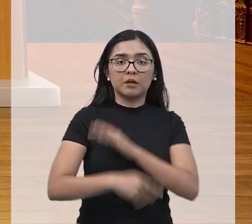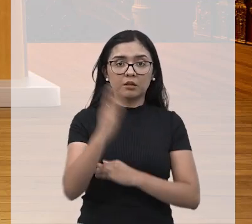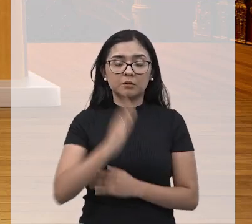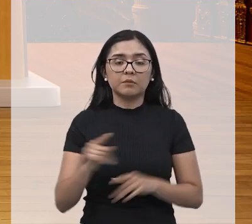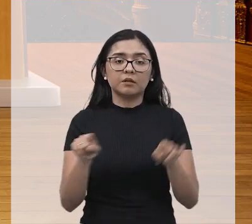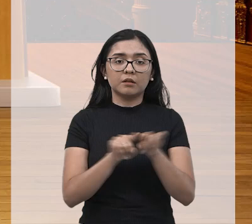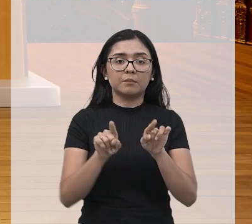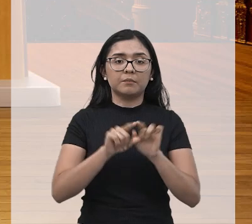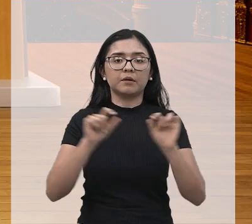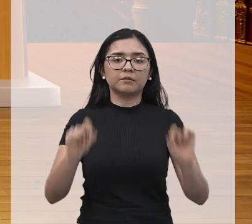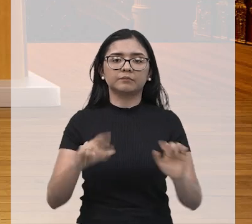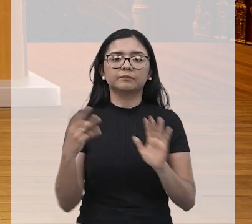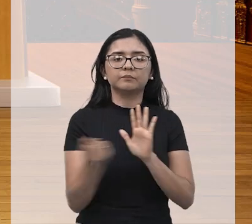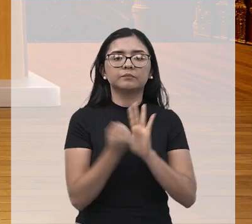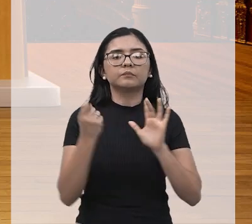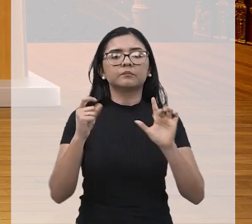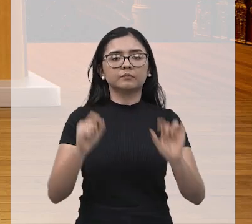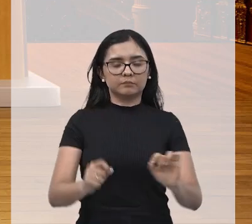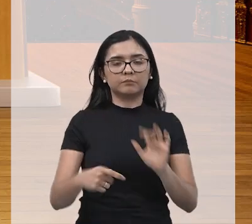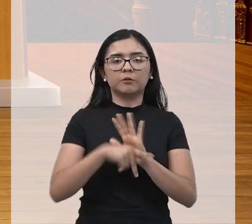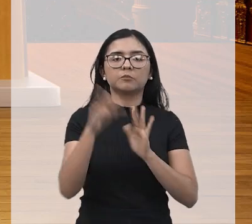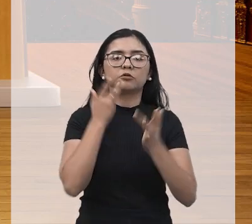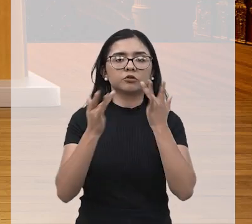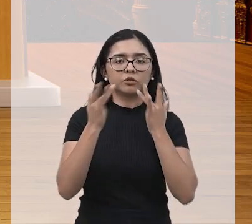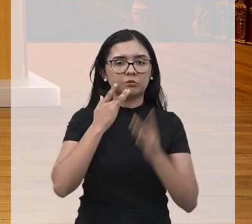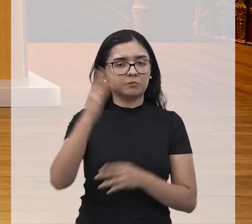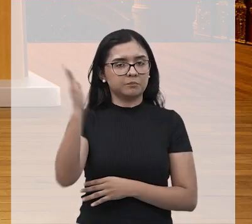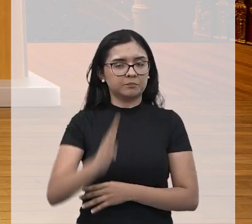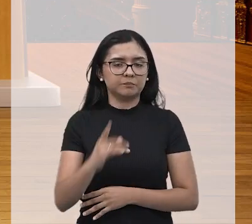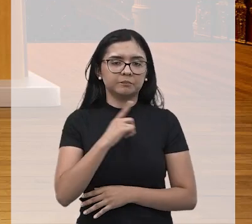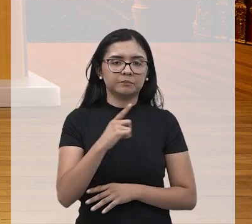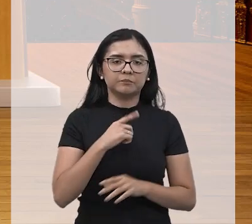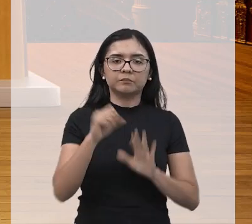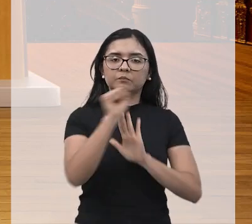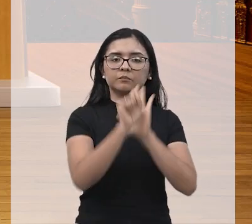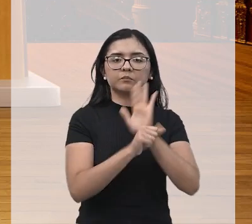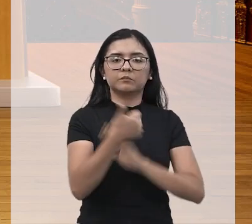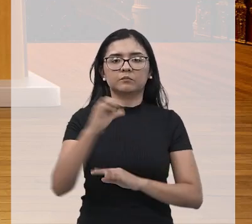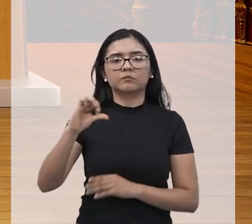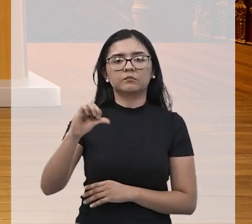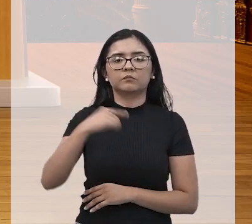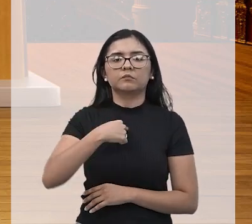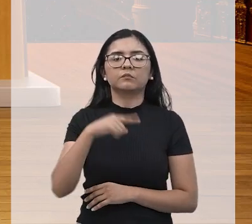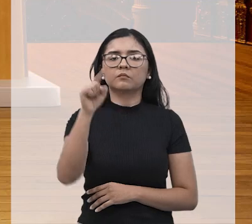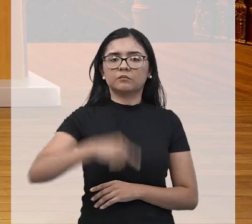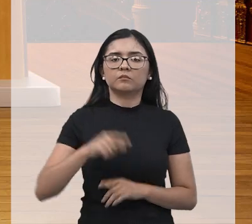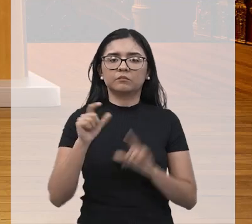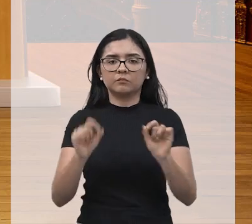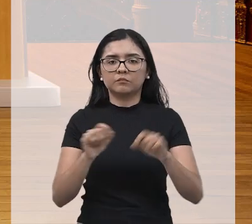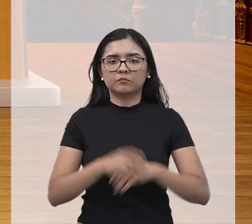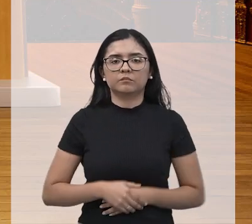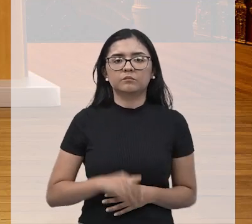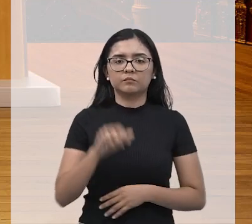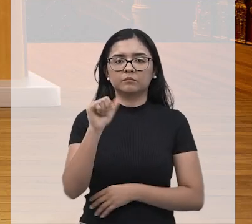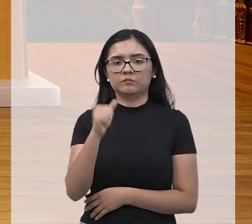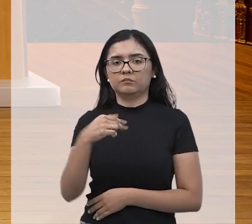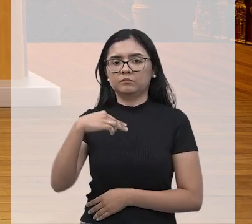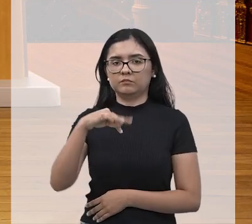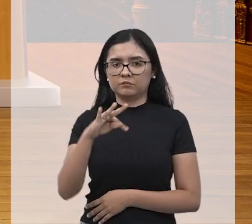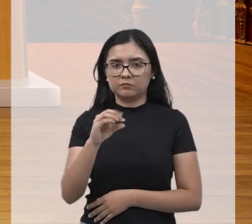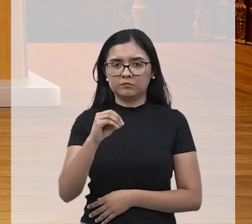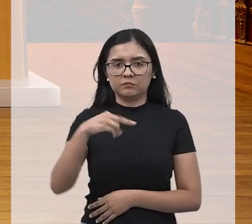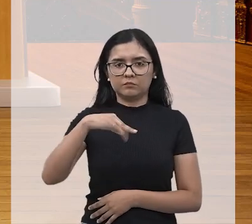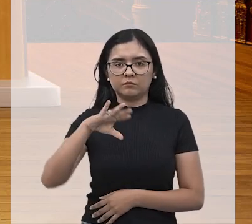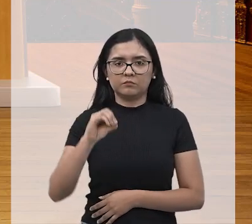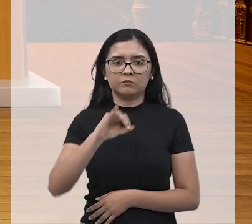obra marcante para o teatro brasileiro na primeira metade do século XIX foi Antônio José,